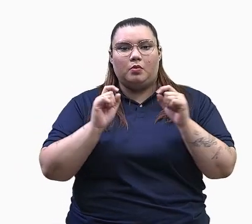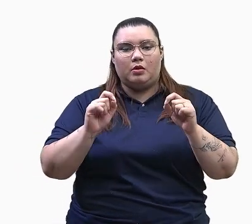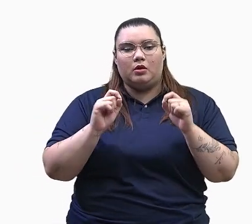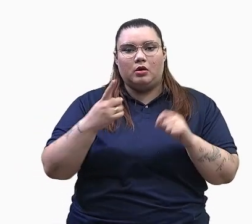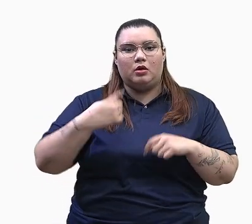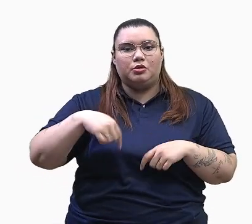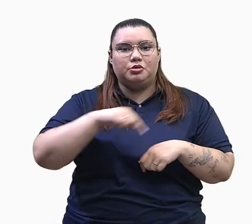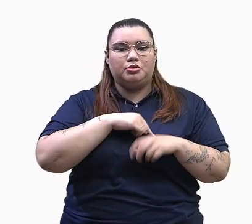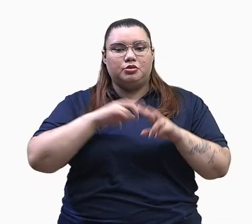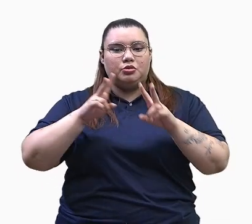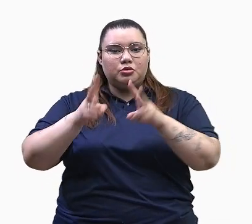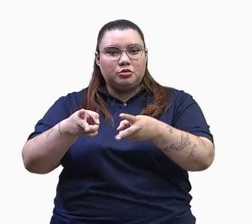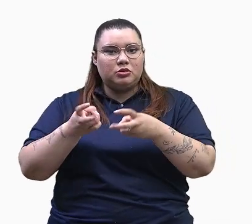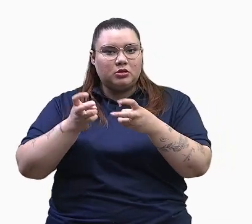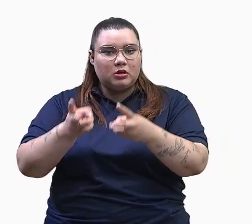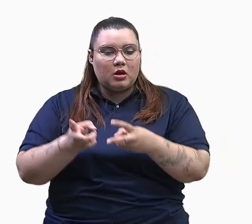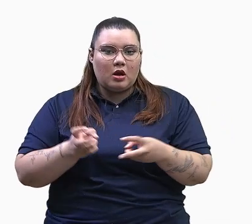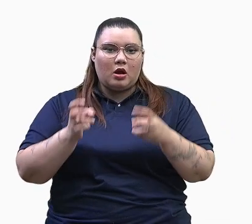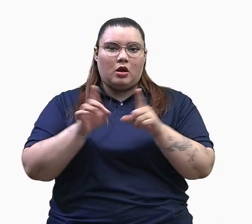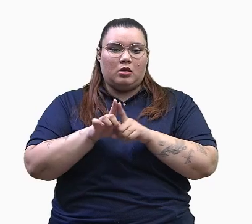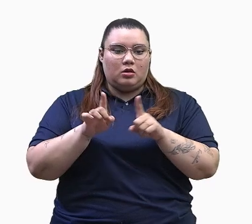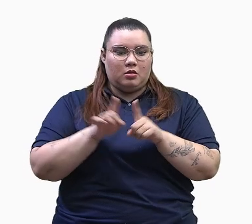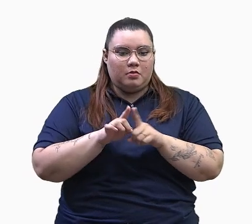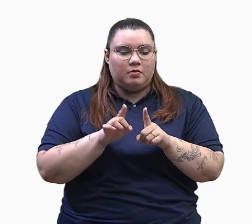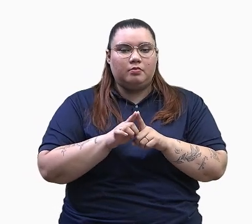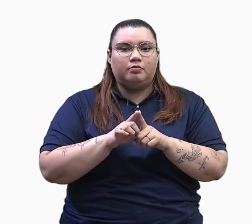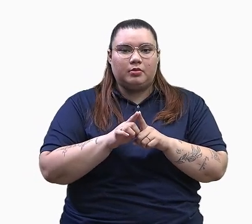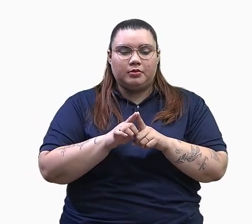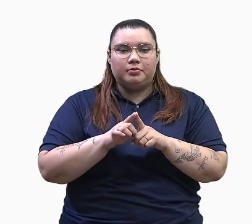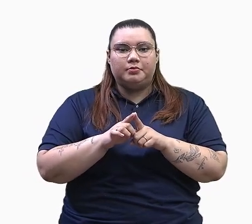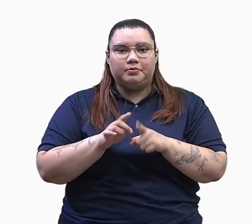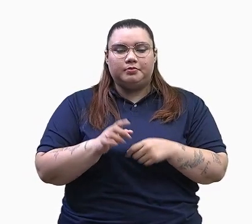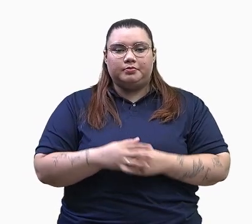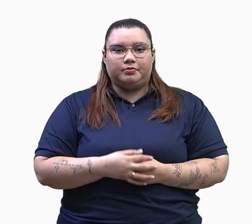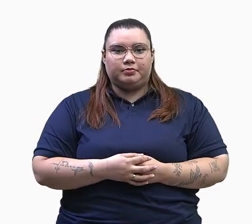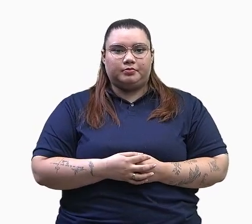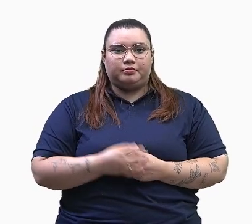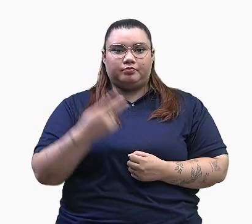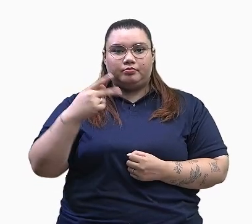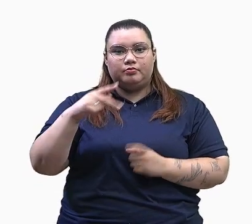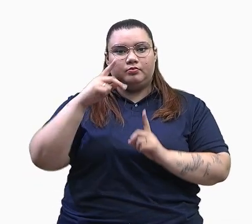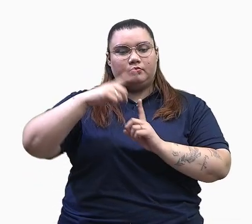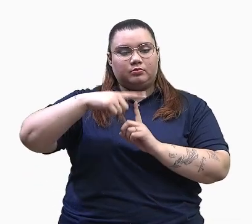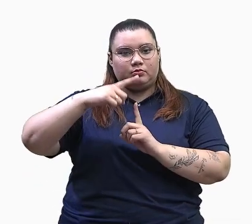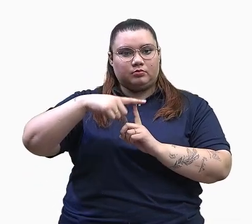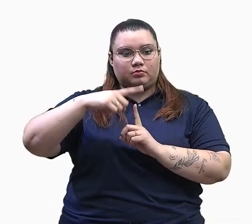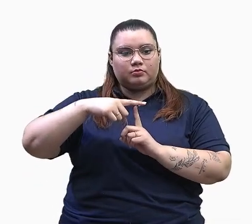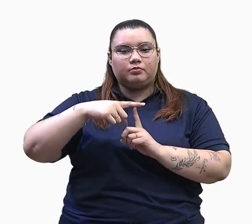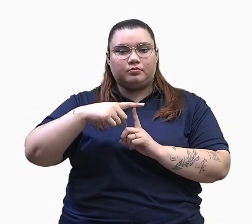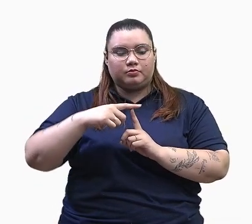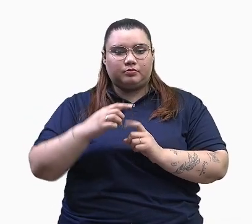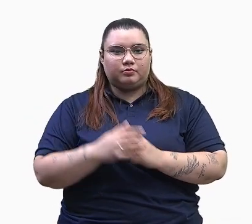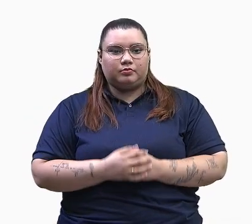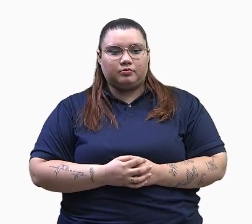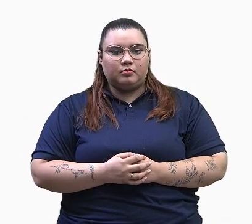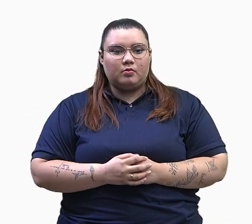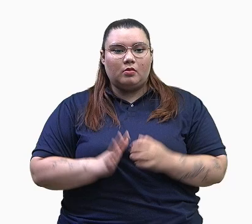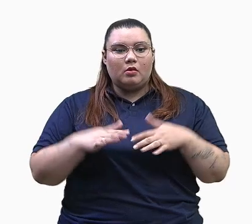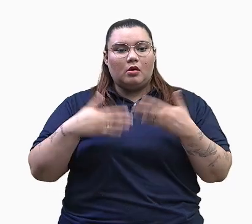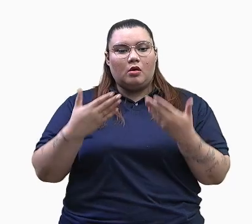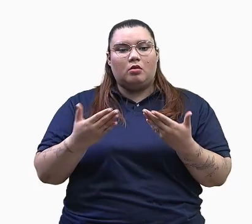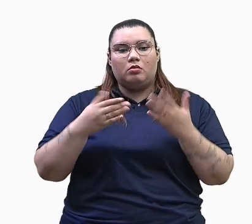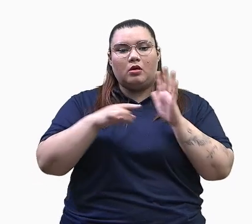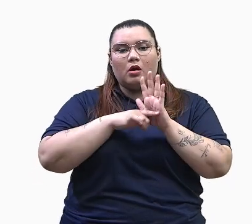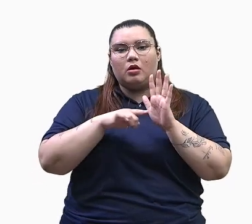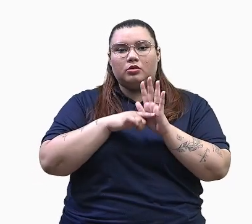obra aí bastante qualificada com relação à exploração desse tipo de combustível. As desvantagens